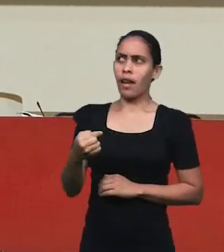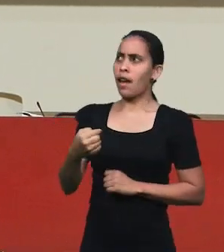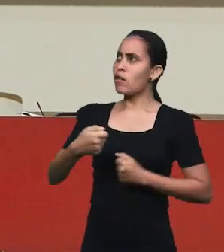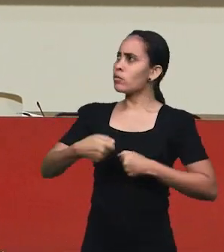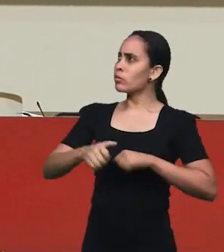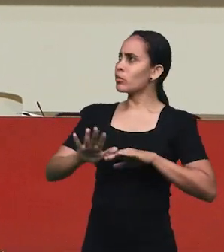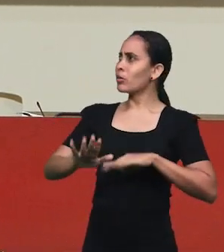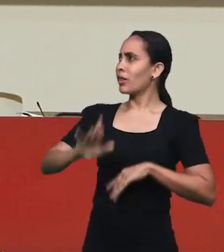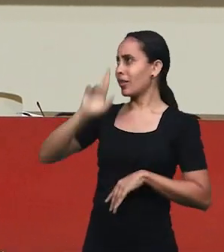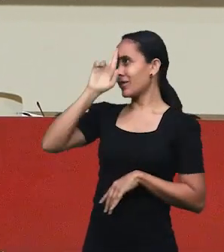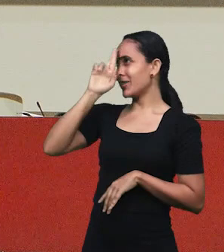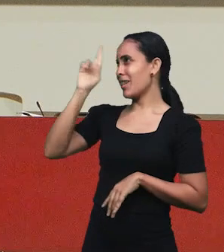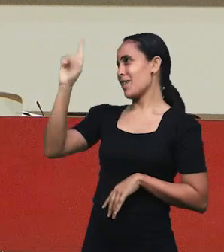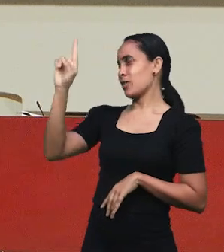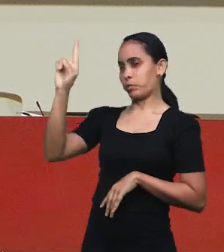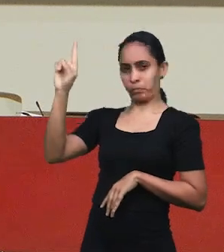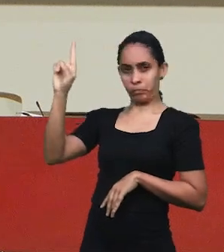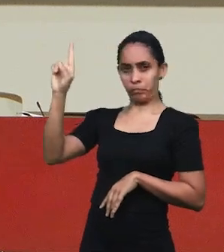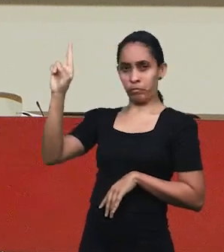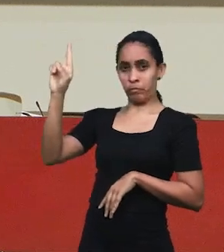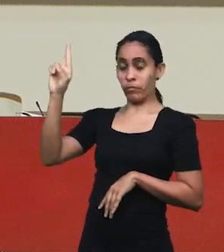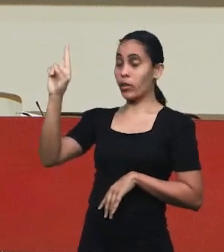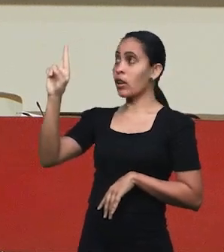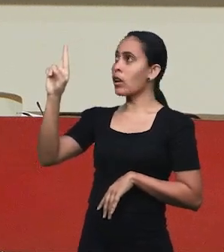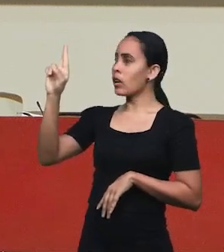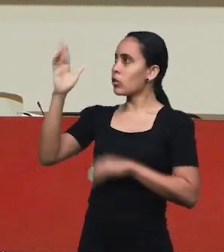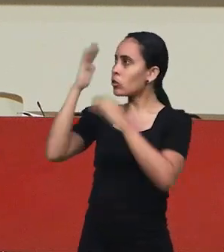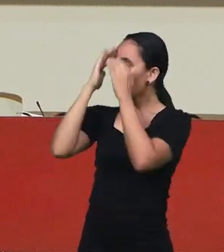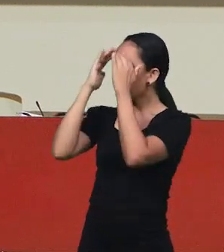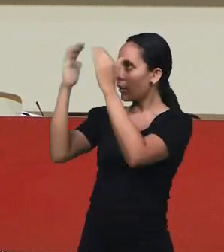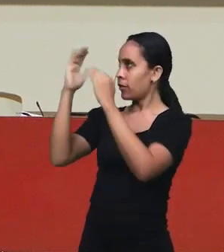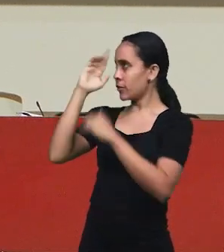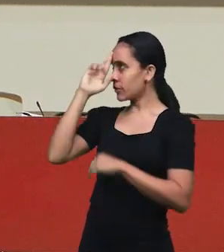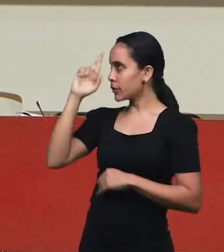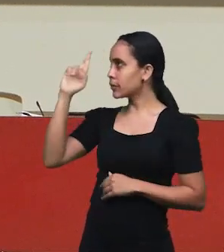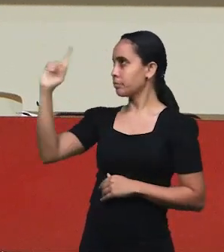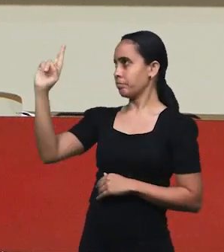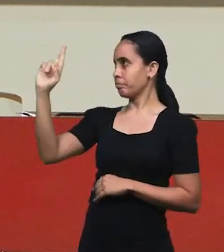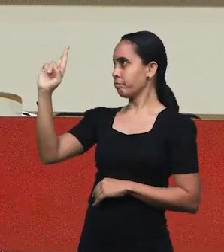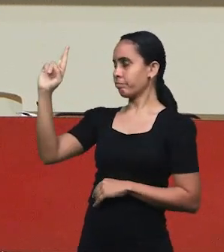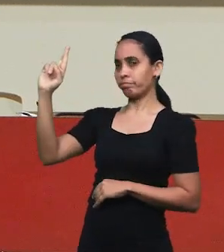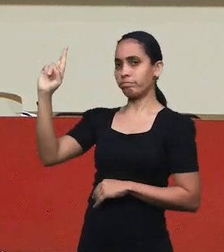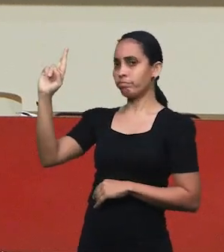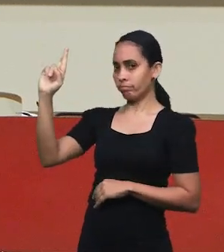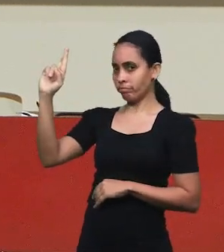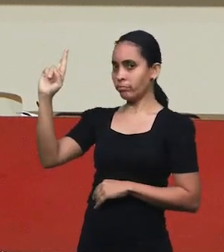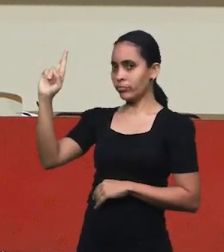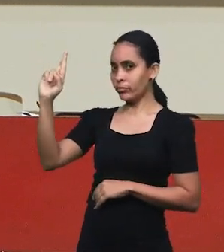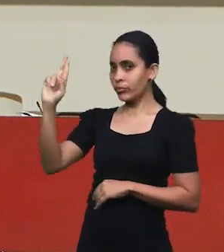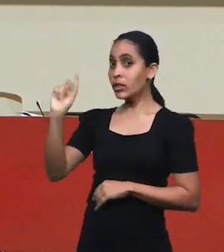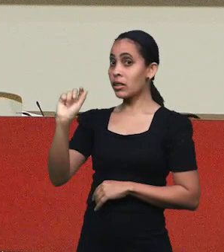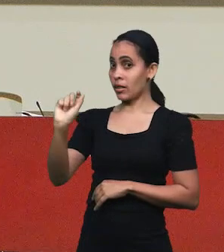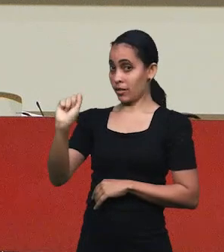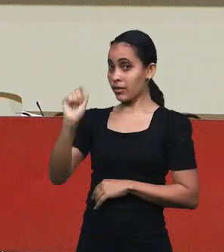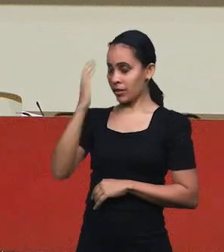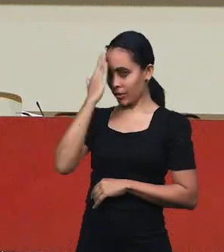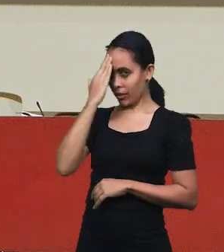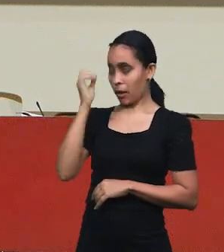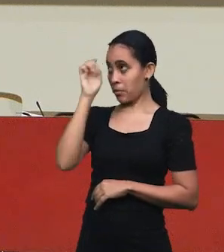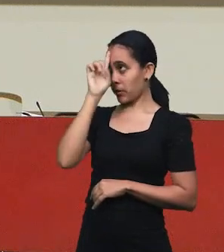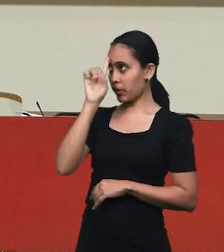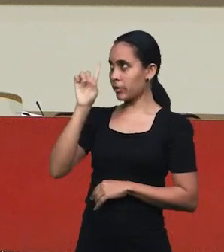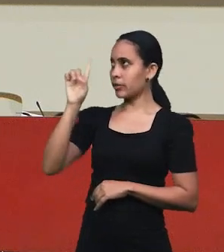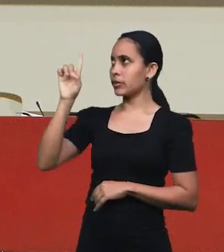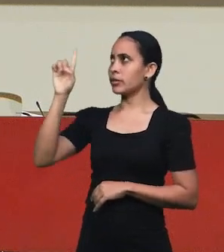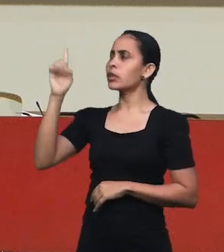porque ele é o soldado de Deus, que recebe a ordem e obedece, que sabe o que